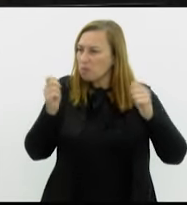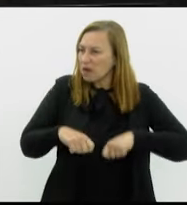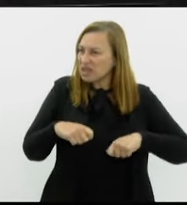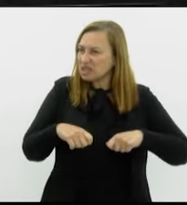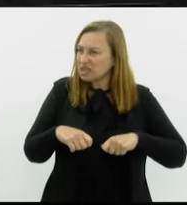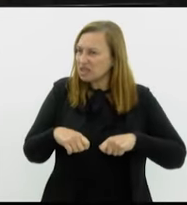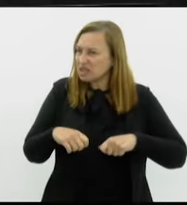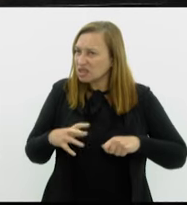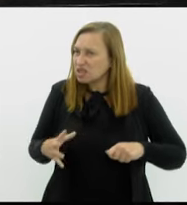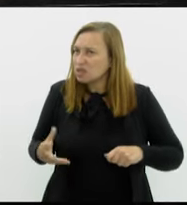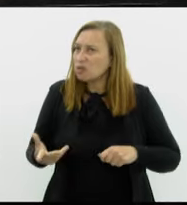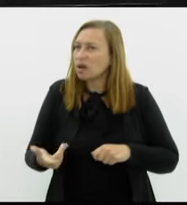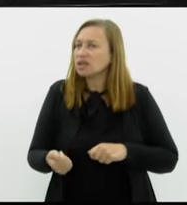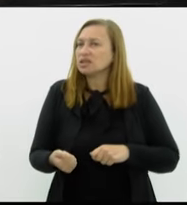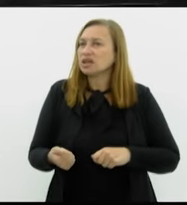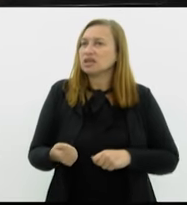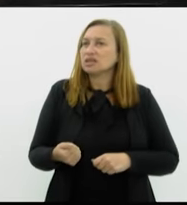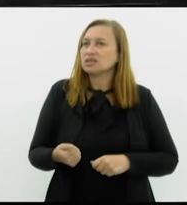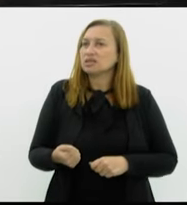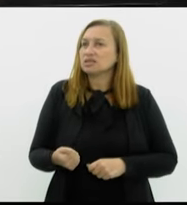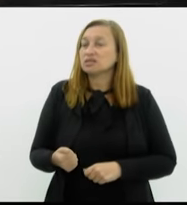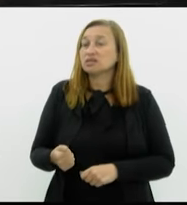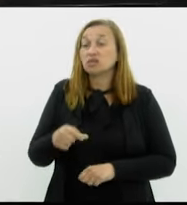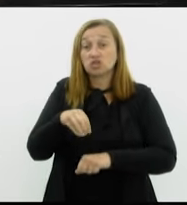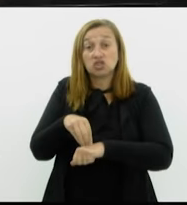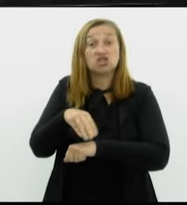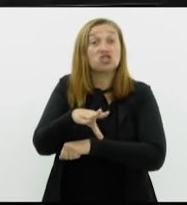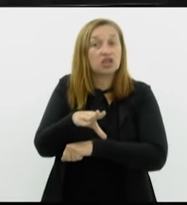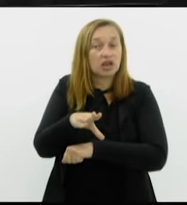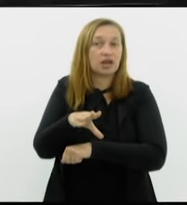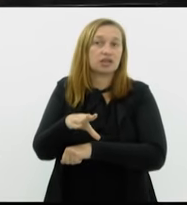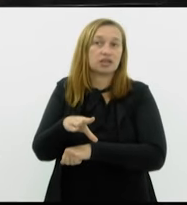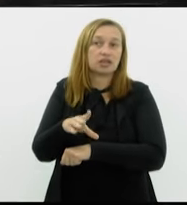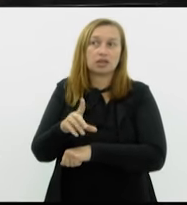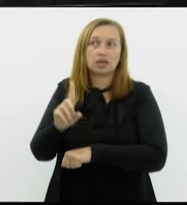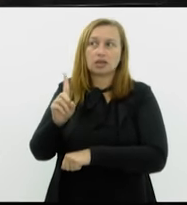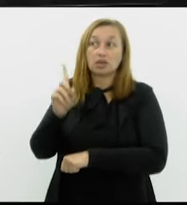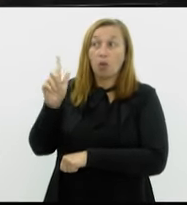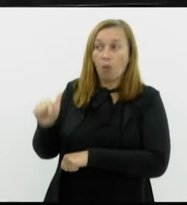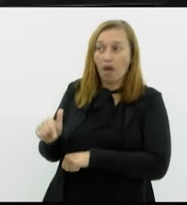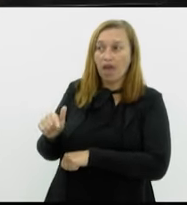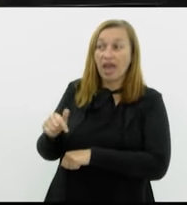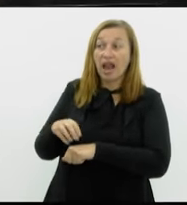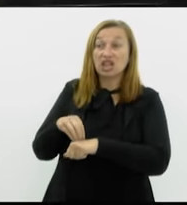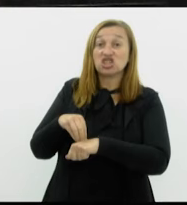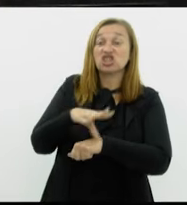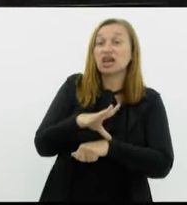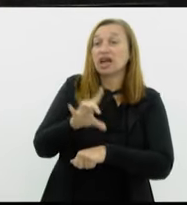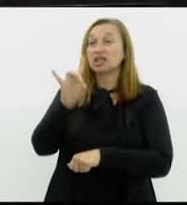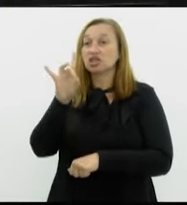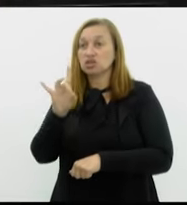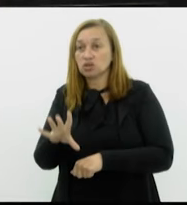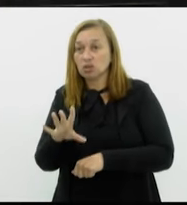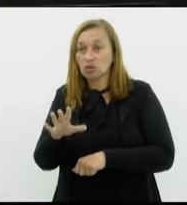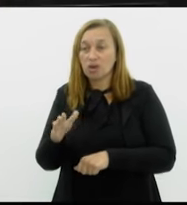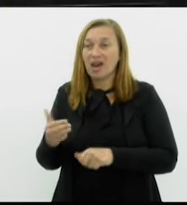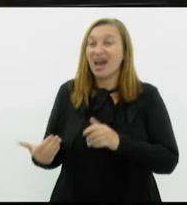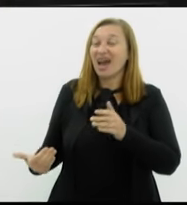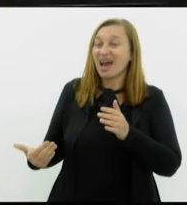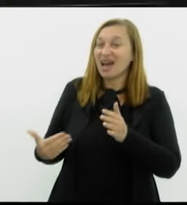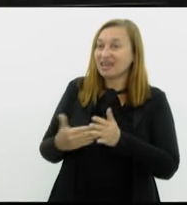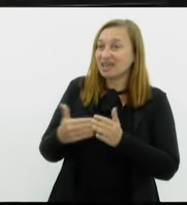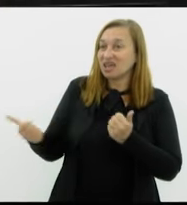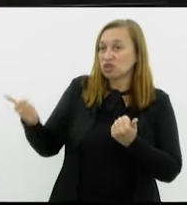eficiente, eficaz, ser indicada, porque ainda não é, foi indicada, até ser, é